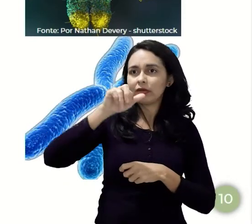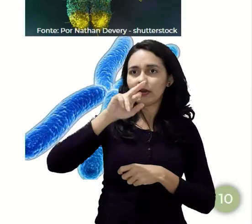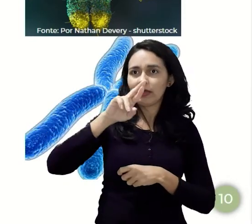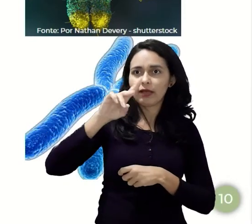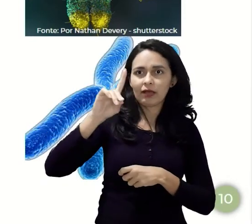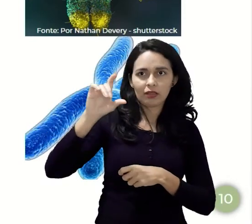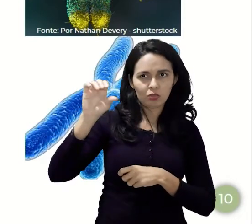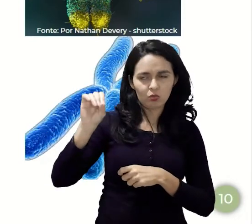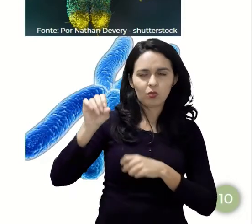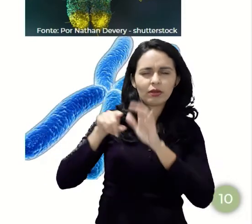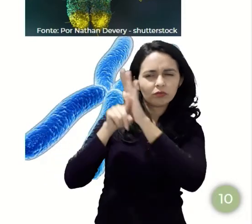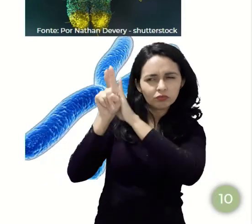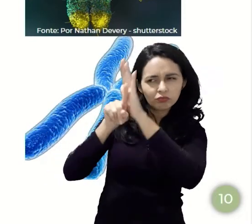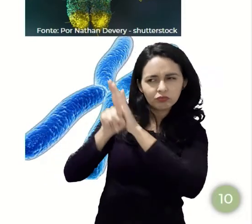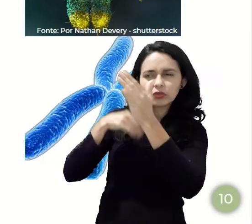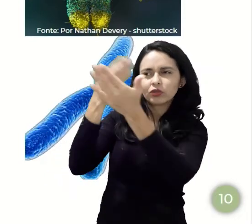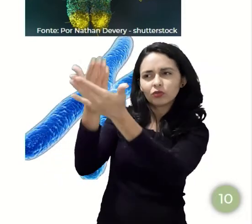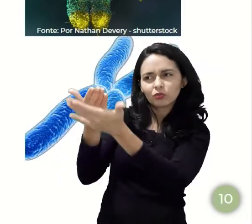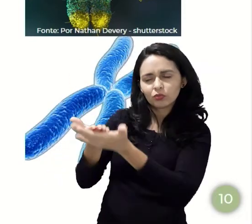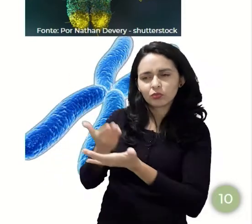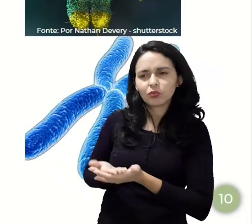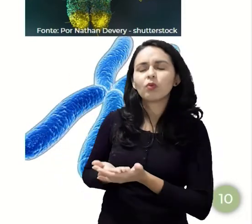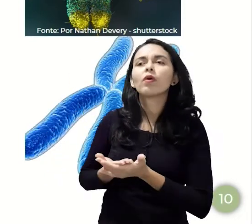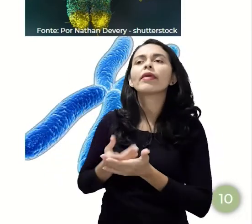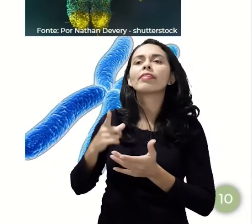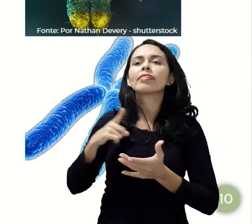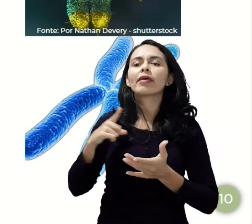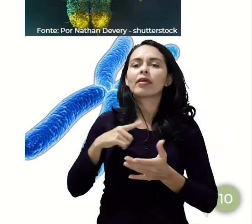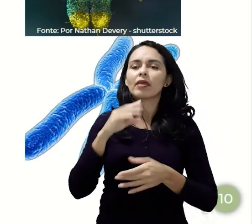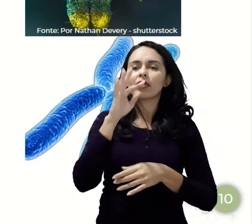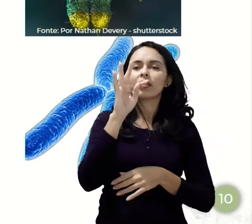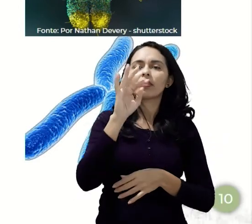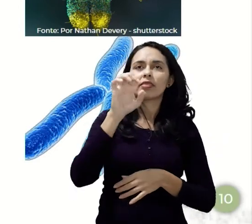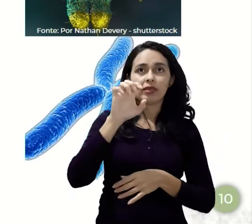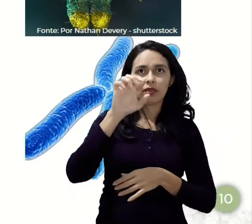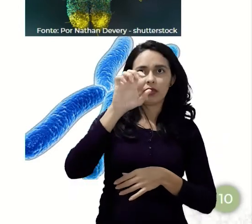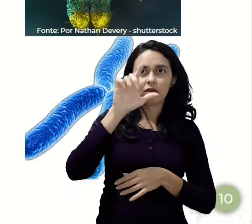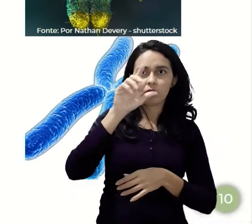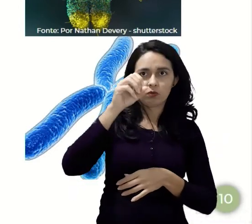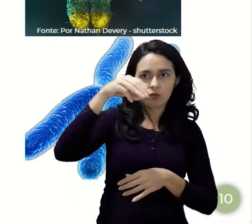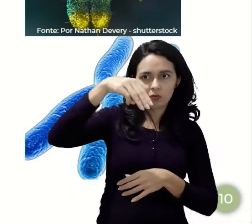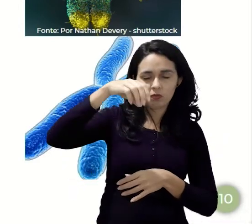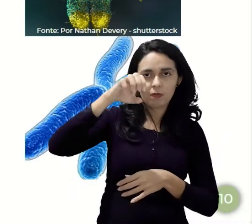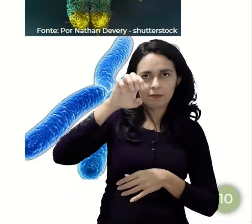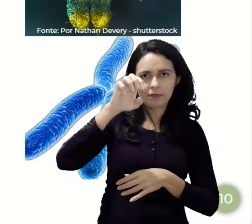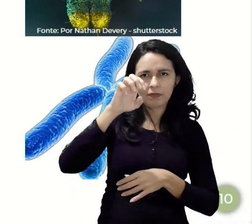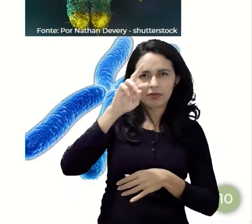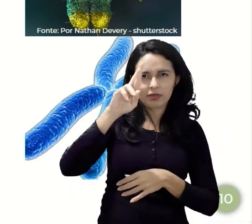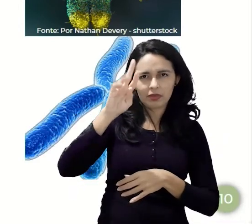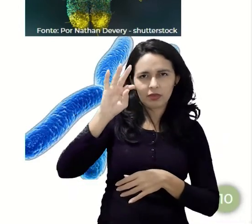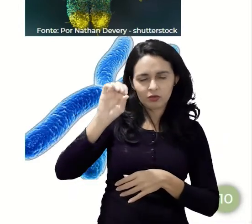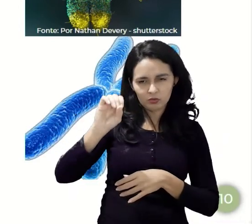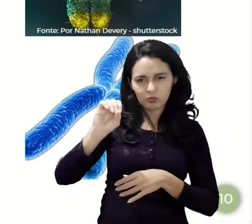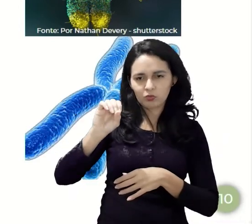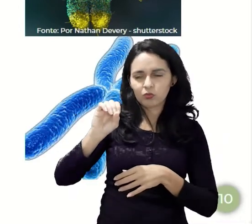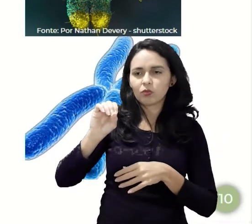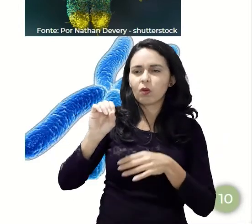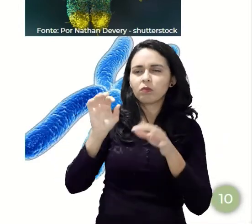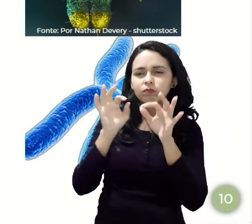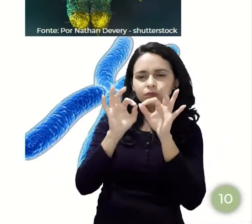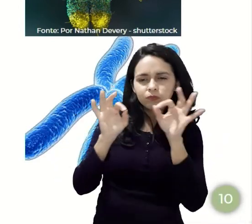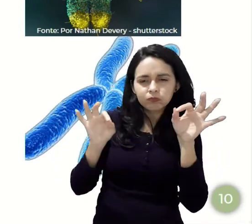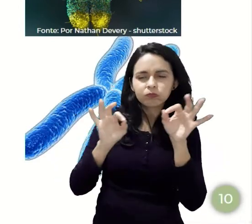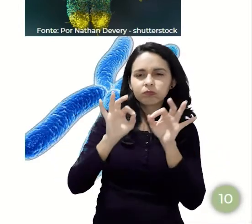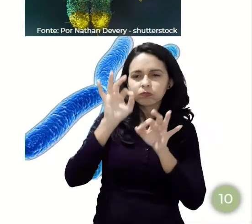ele fez uma pesquisa e essa pesquisa ele verificou que o encurtamento telomérico tem uma